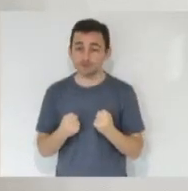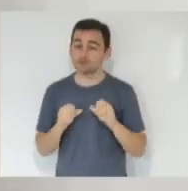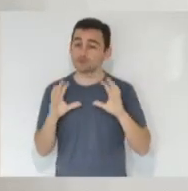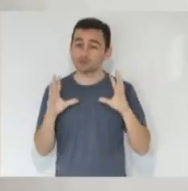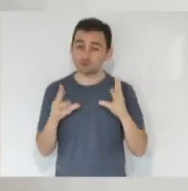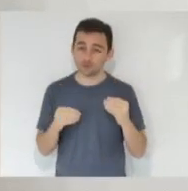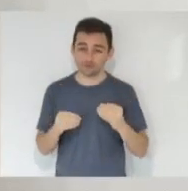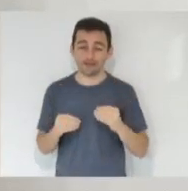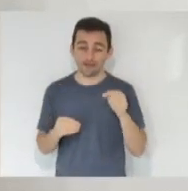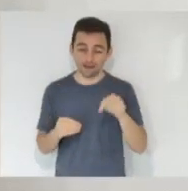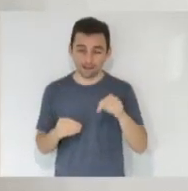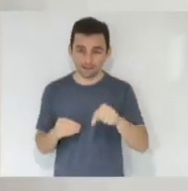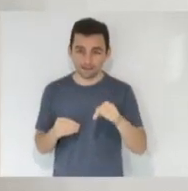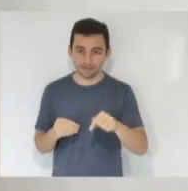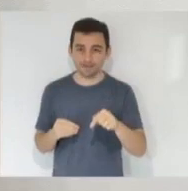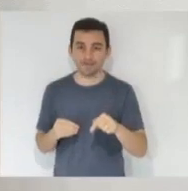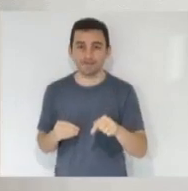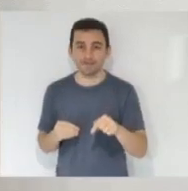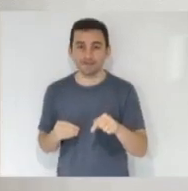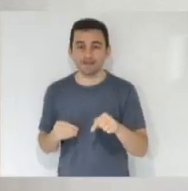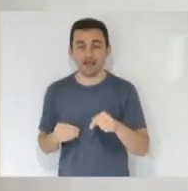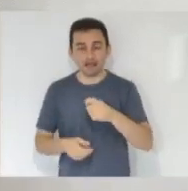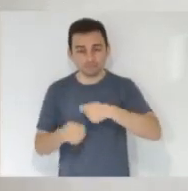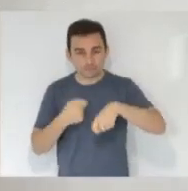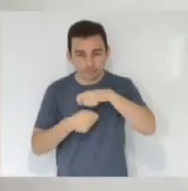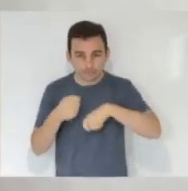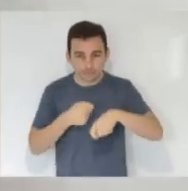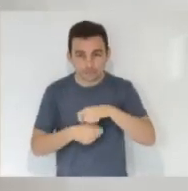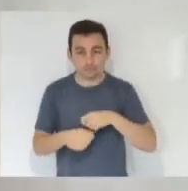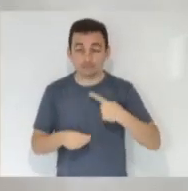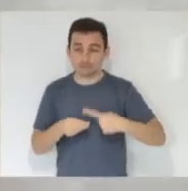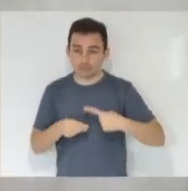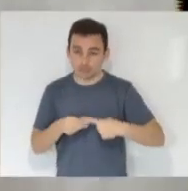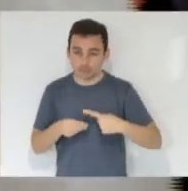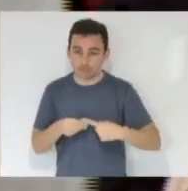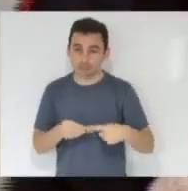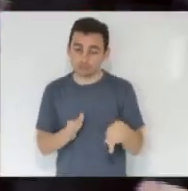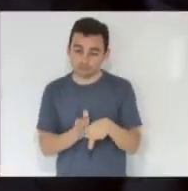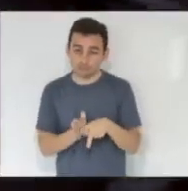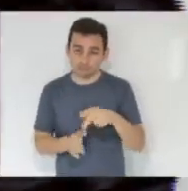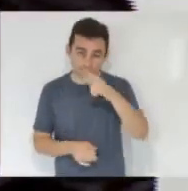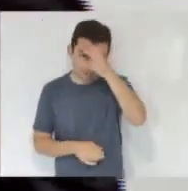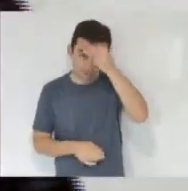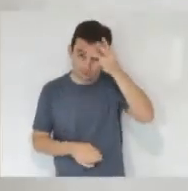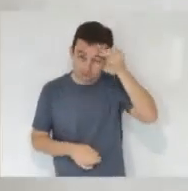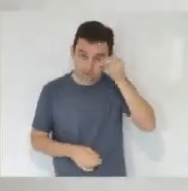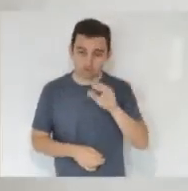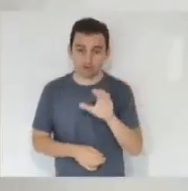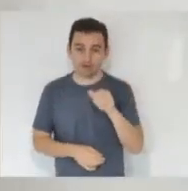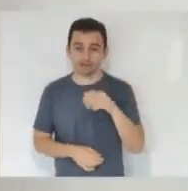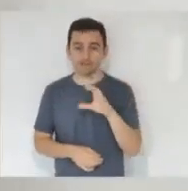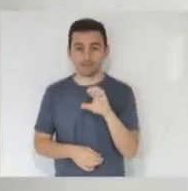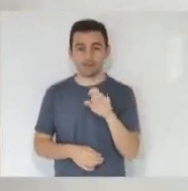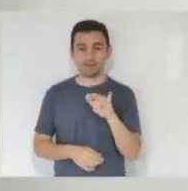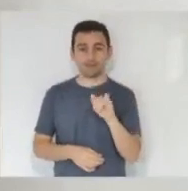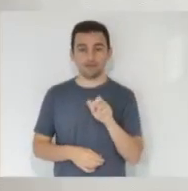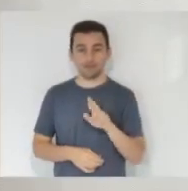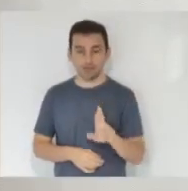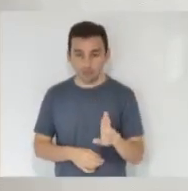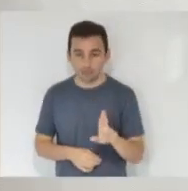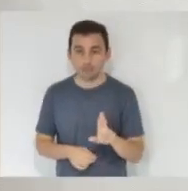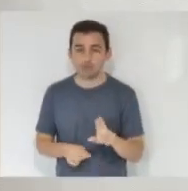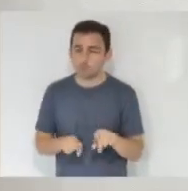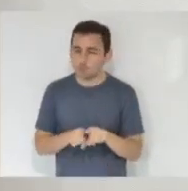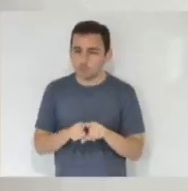neste evento, o empenho da administração municipal, através do prefeito Luiz Gustavo Cancelier, e toda a sua equipe, que